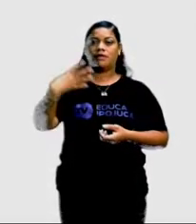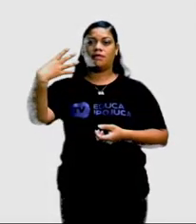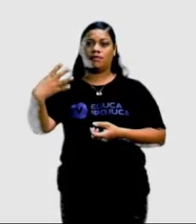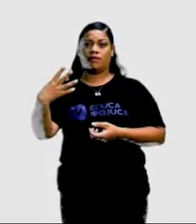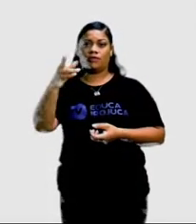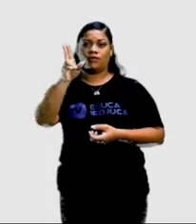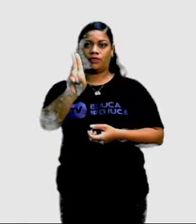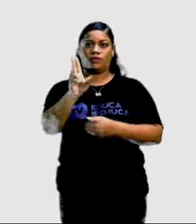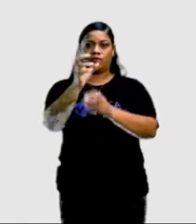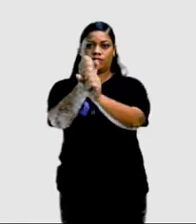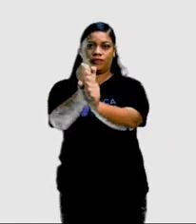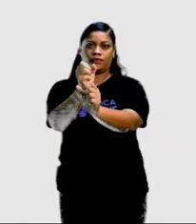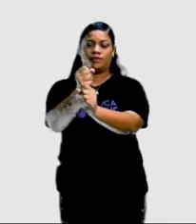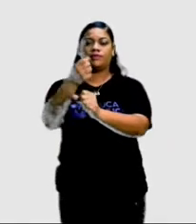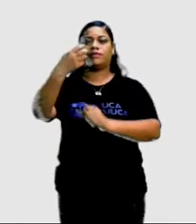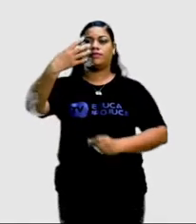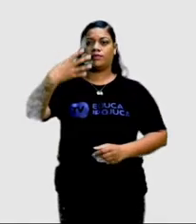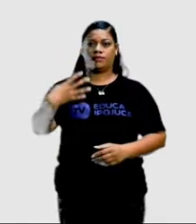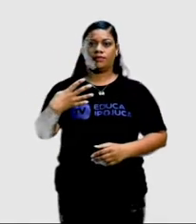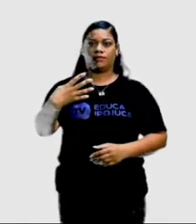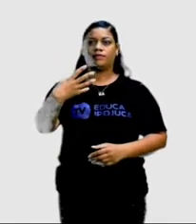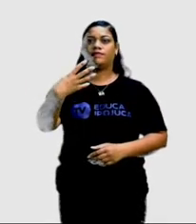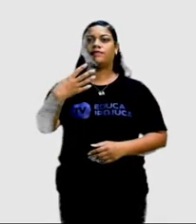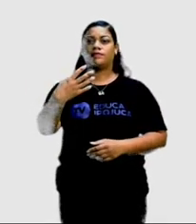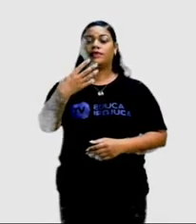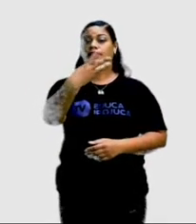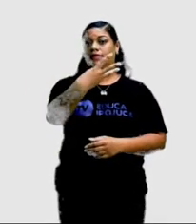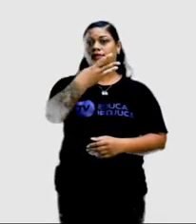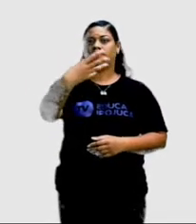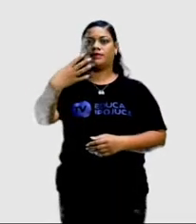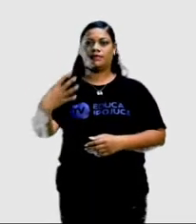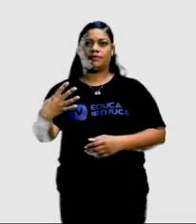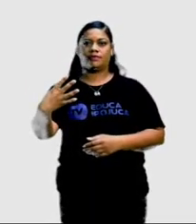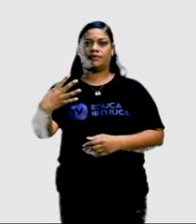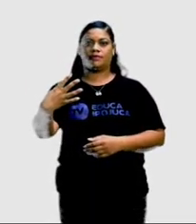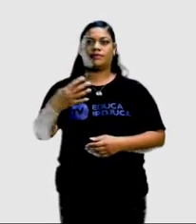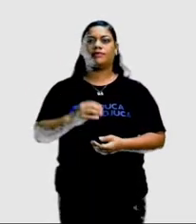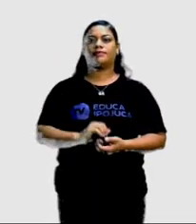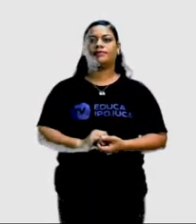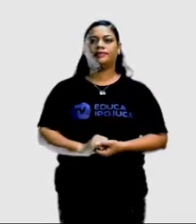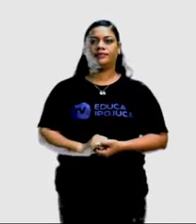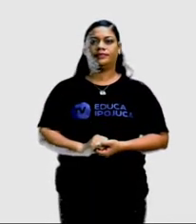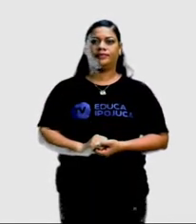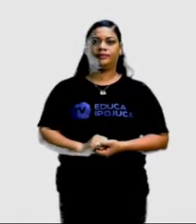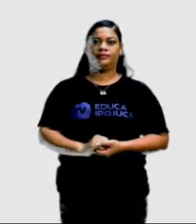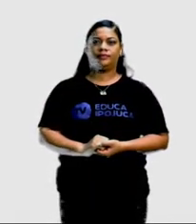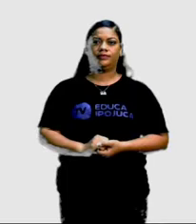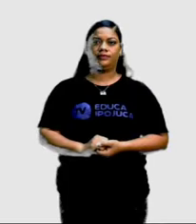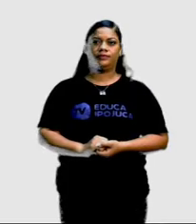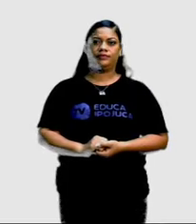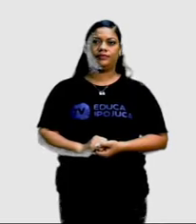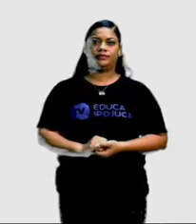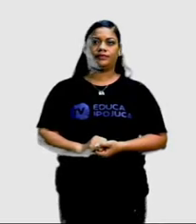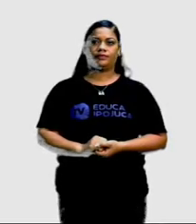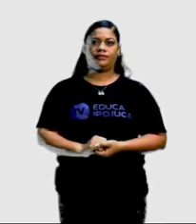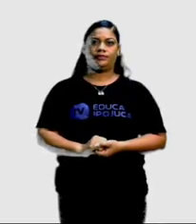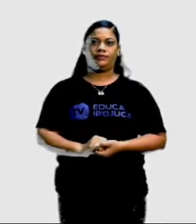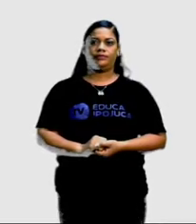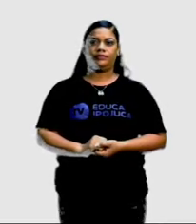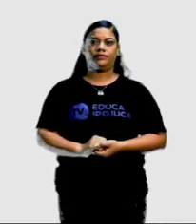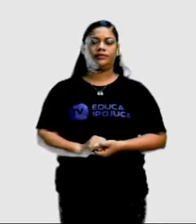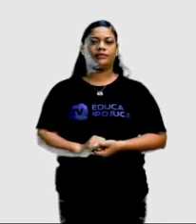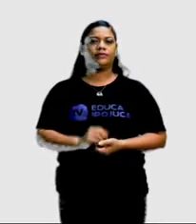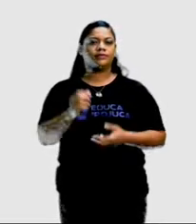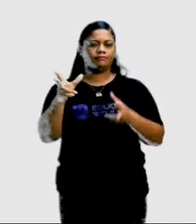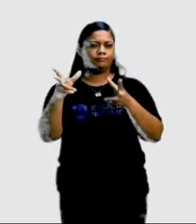unidades somadas vai dar o quê? 30 com mais 4, 34. Se liga